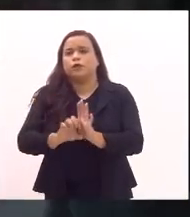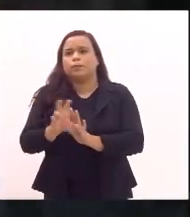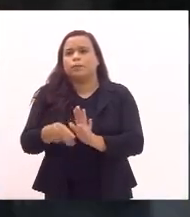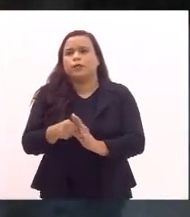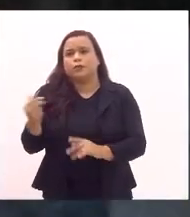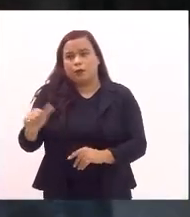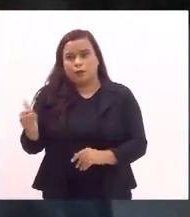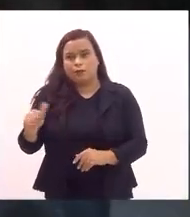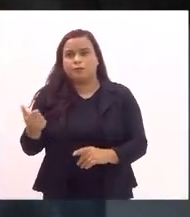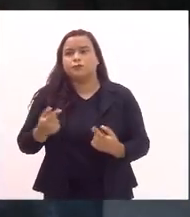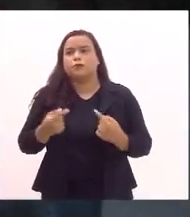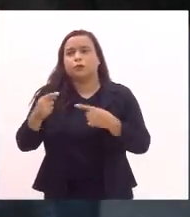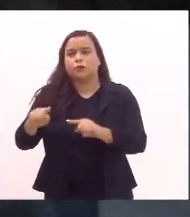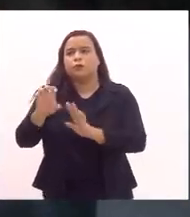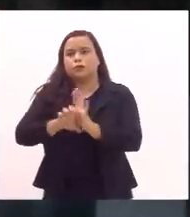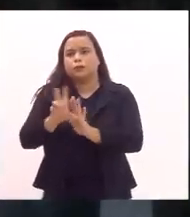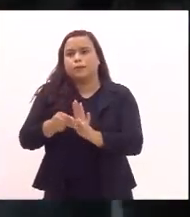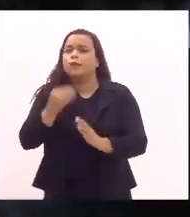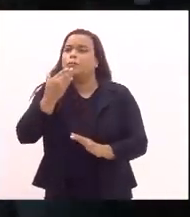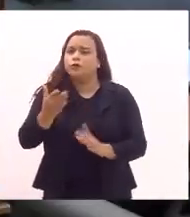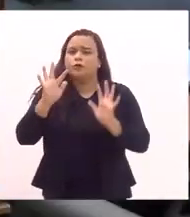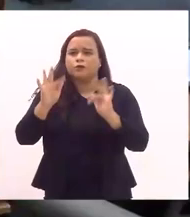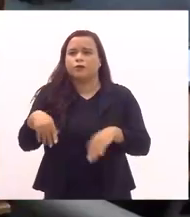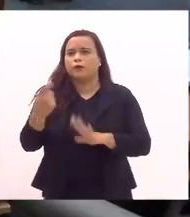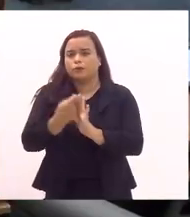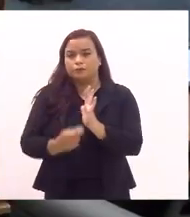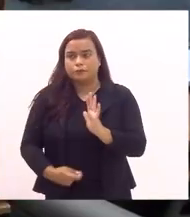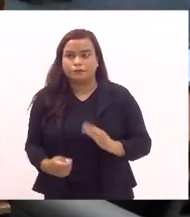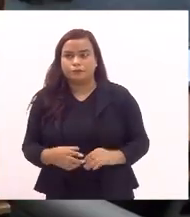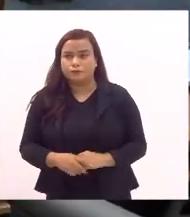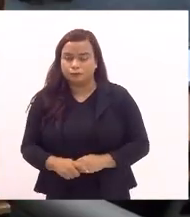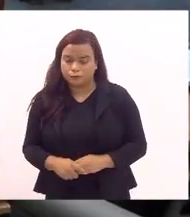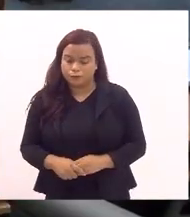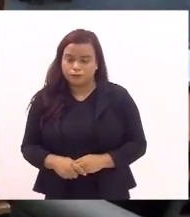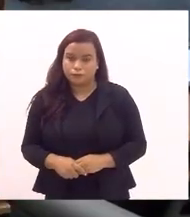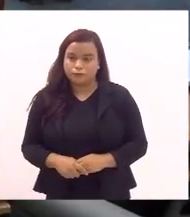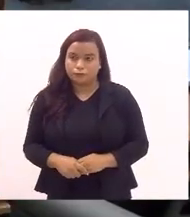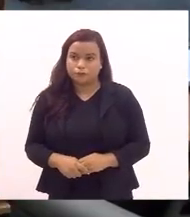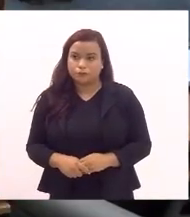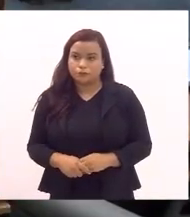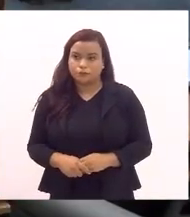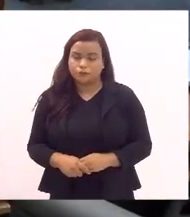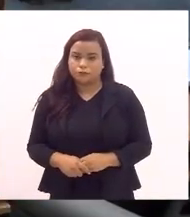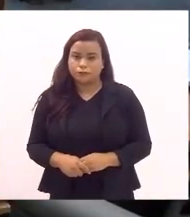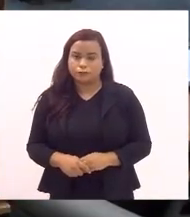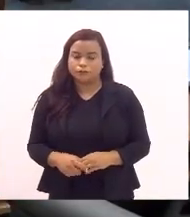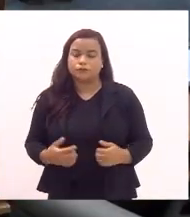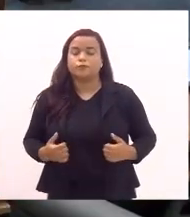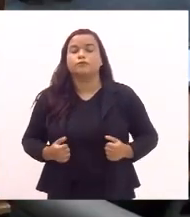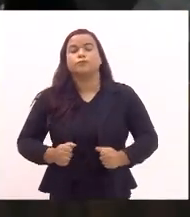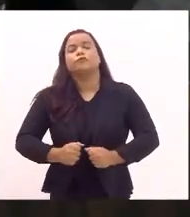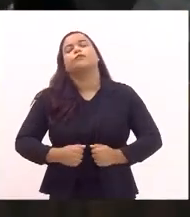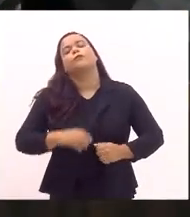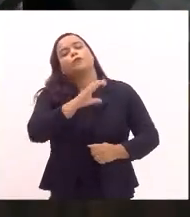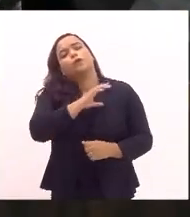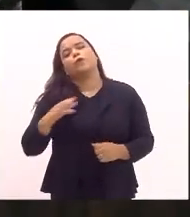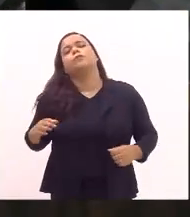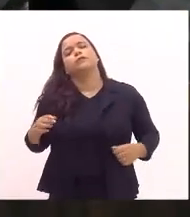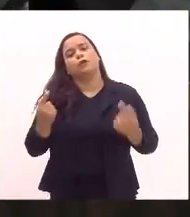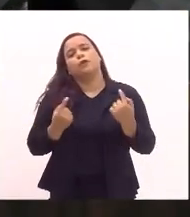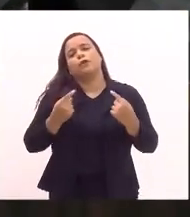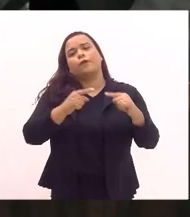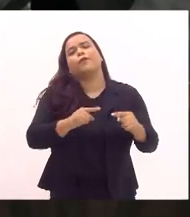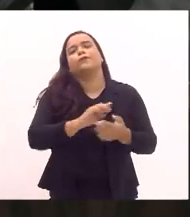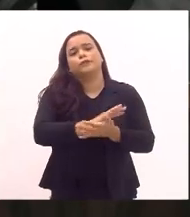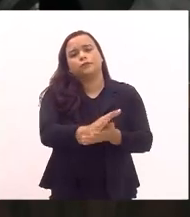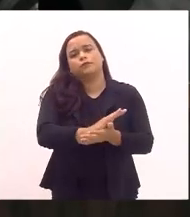concluindo por substitutivo de no forma final de redação o salário pela comissão de combate